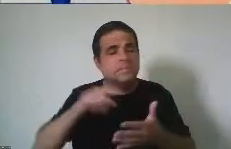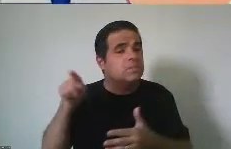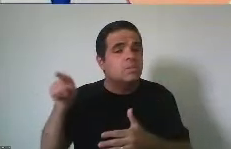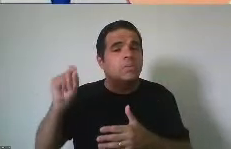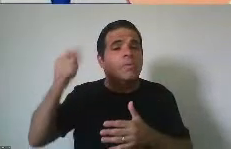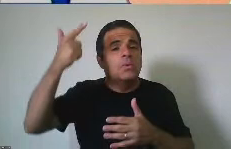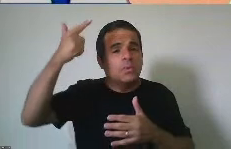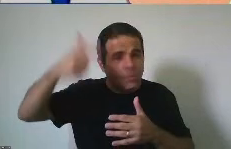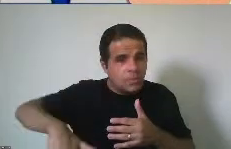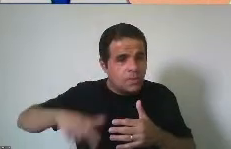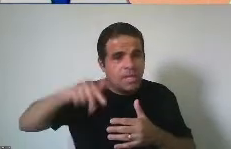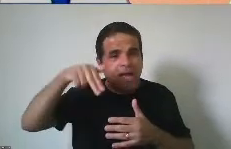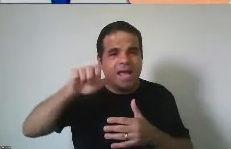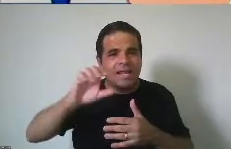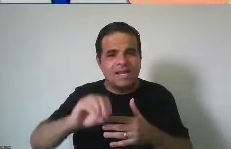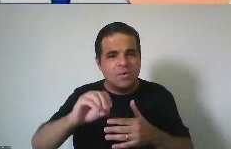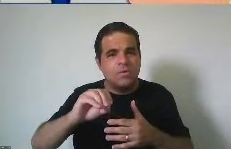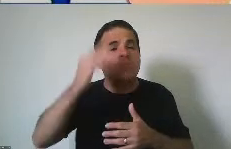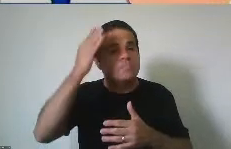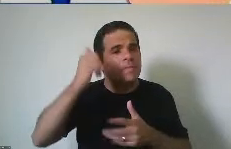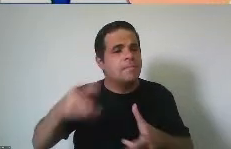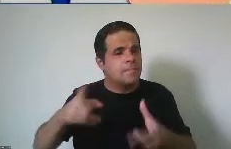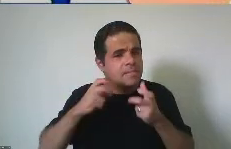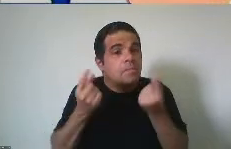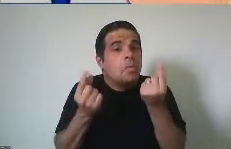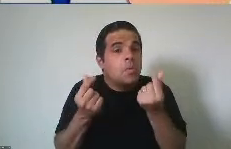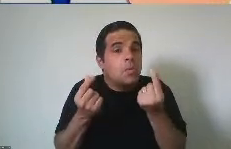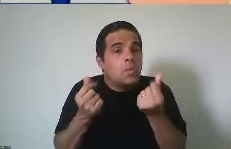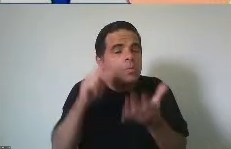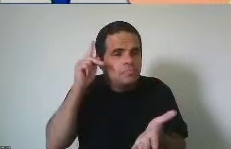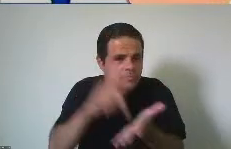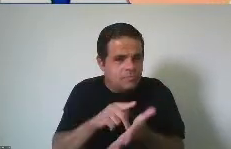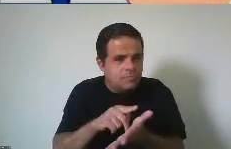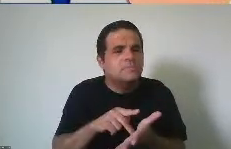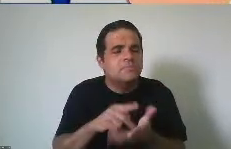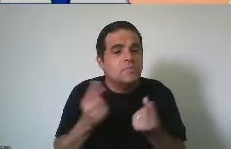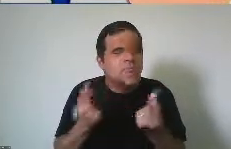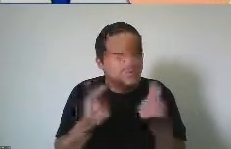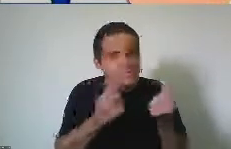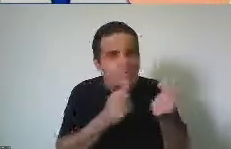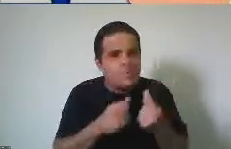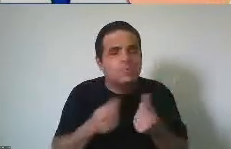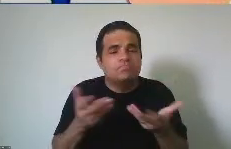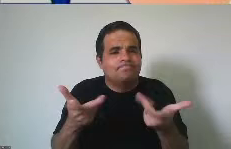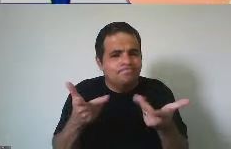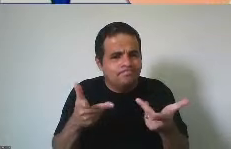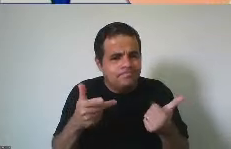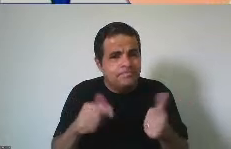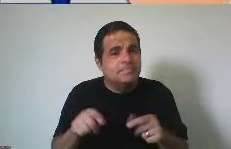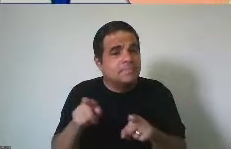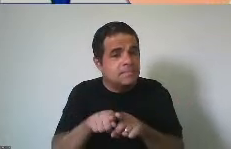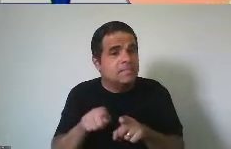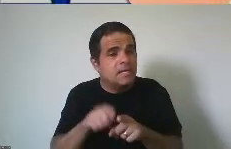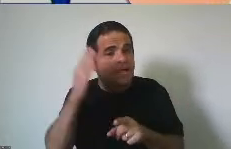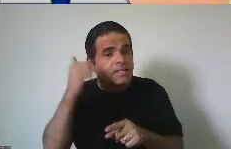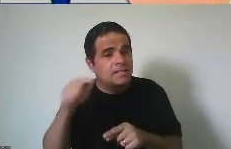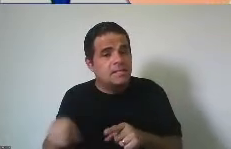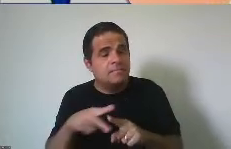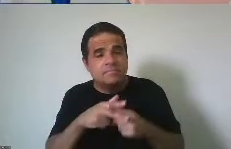anel não reconhece o custo real anel reconhece o custo eficiente ele utiliza técnica